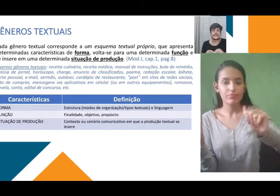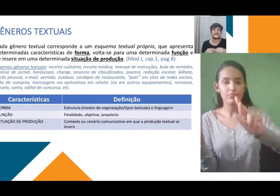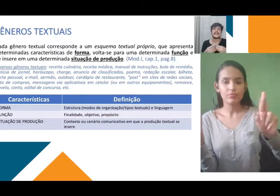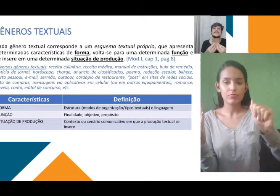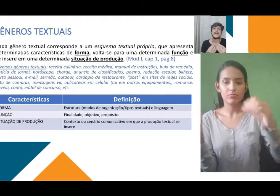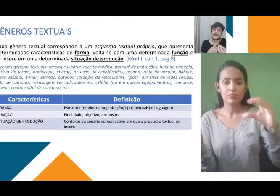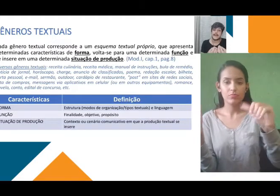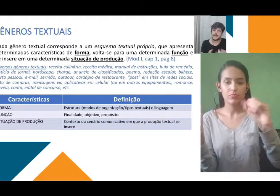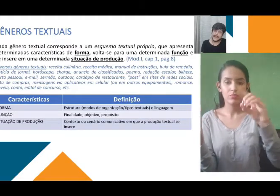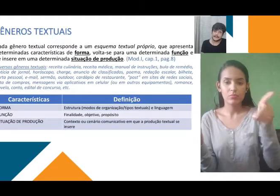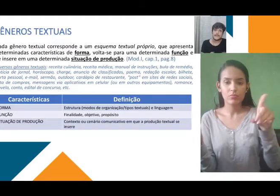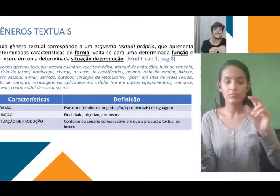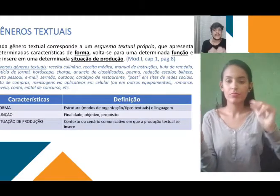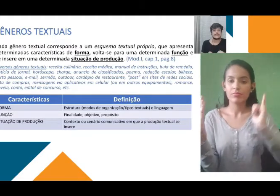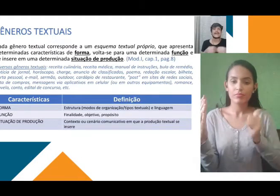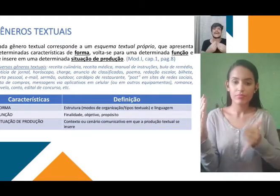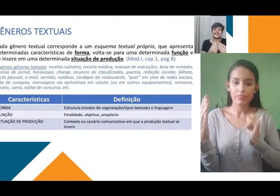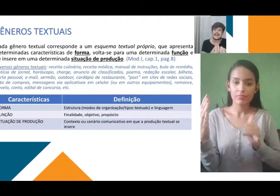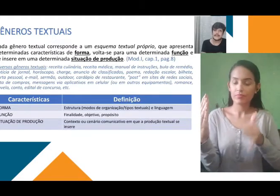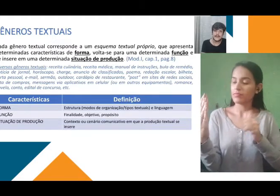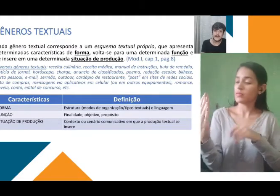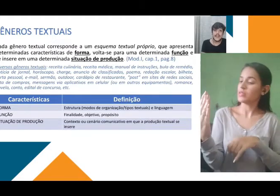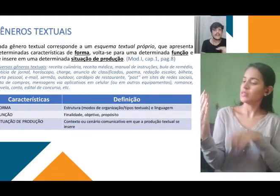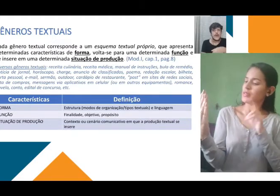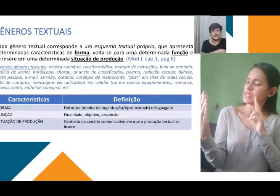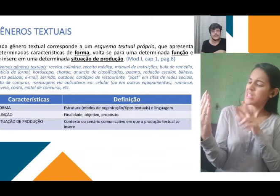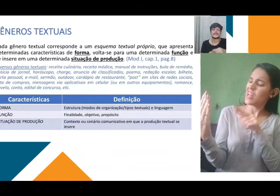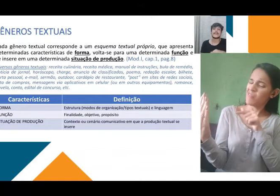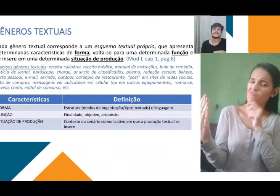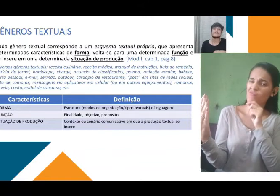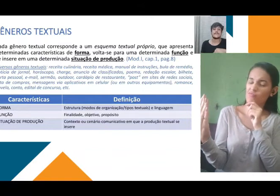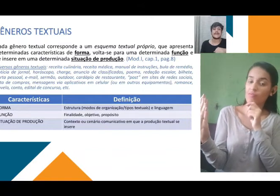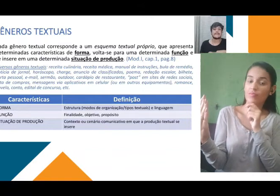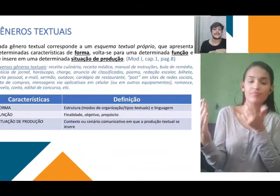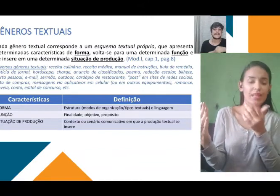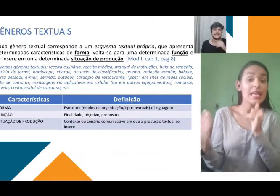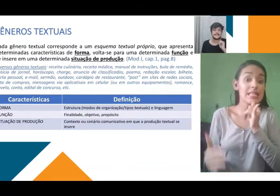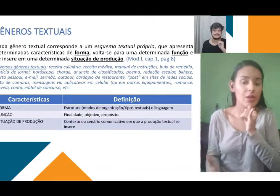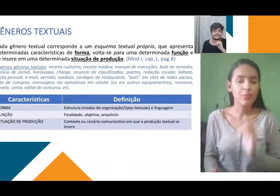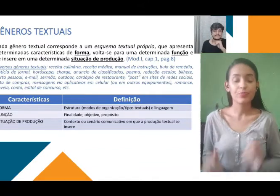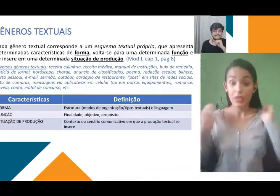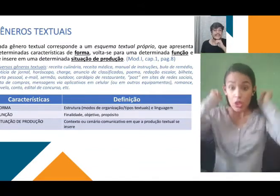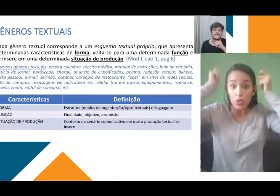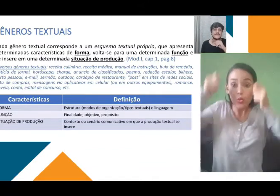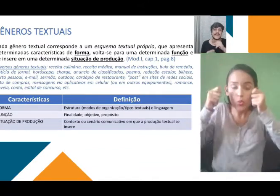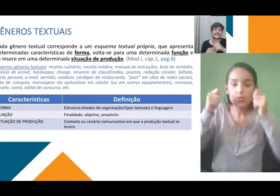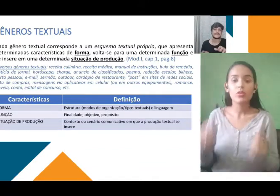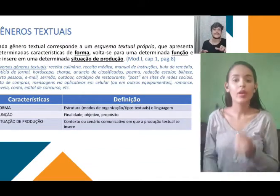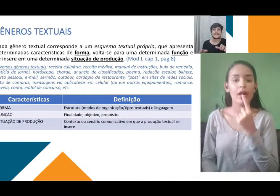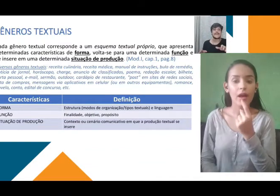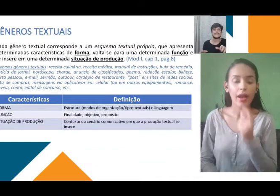Então, em determinado momento, tenho lá a narração. Em outro, né, vou pegar, por exemplo, aqui,